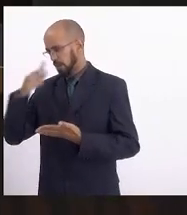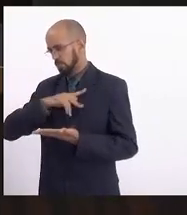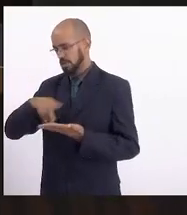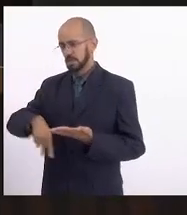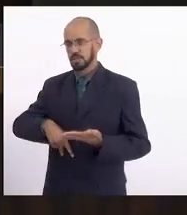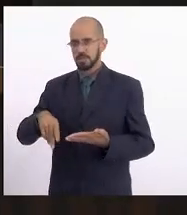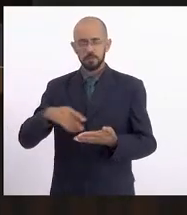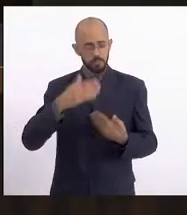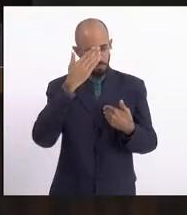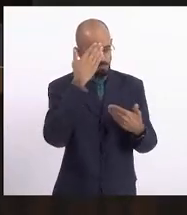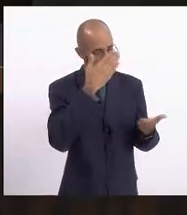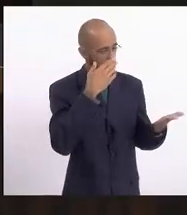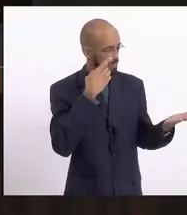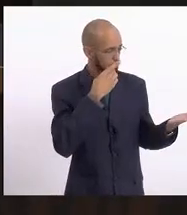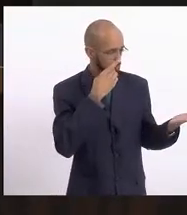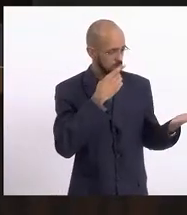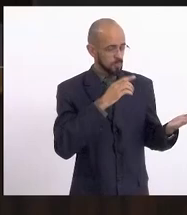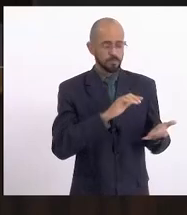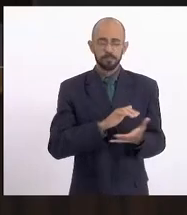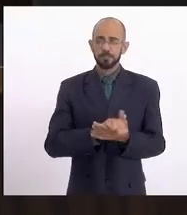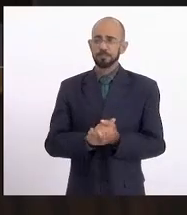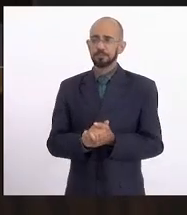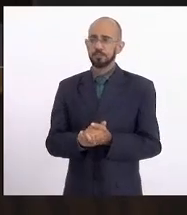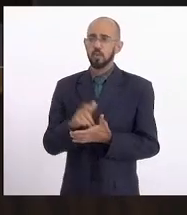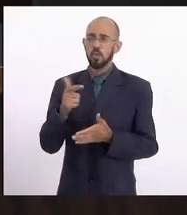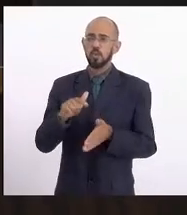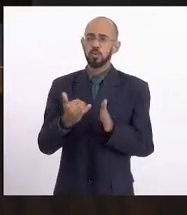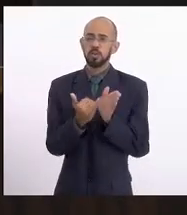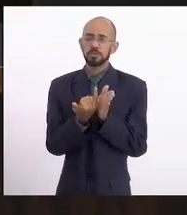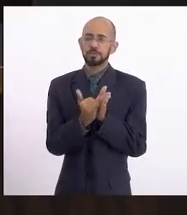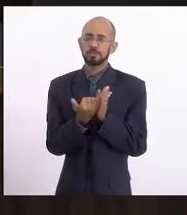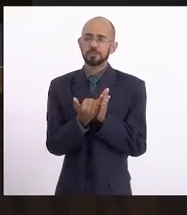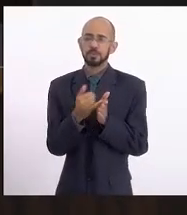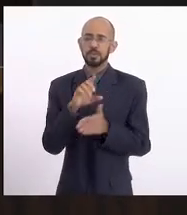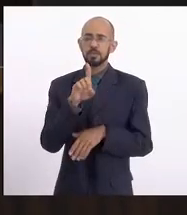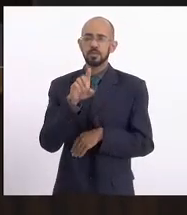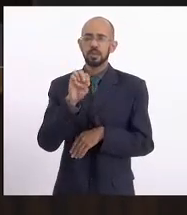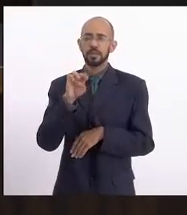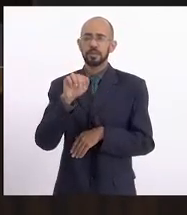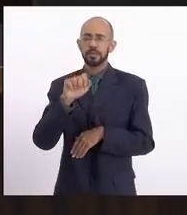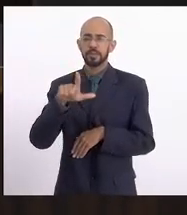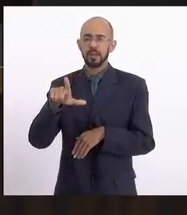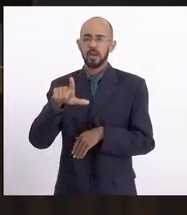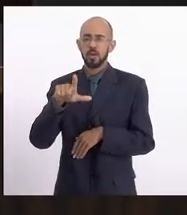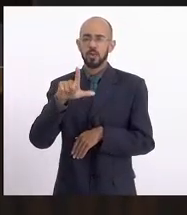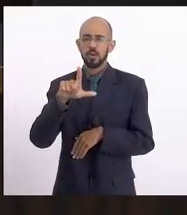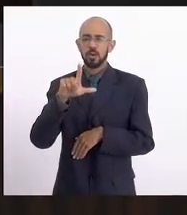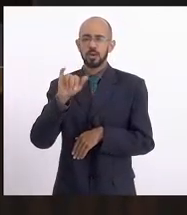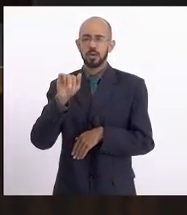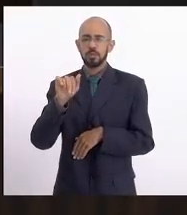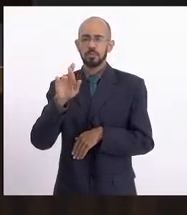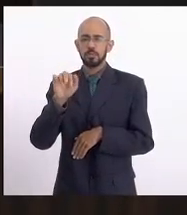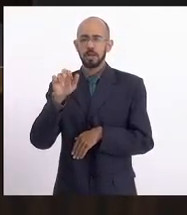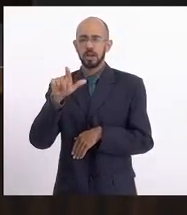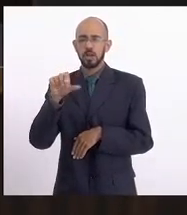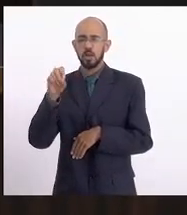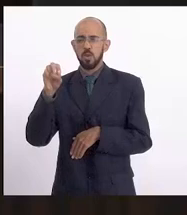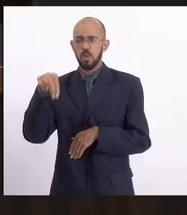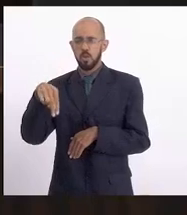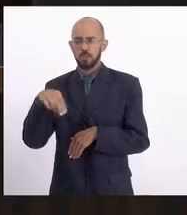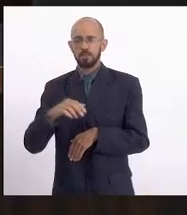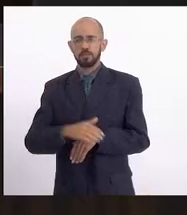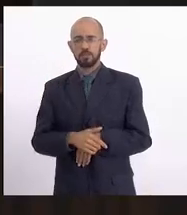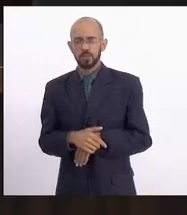Obrigada, deputado. O próximo orador inscrito é o nobre deputado Daniel Liberon. Vossa Excelência dispõe de 10 minutos no tempo